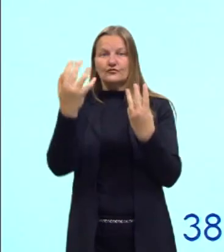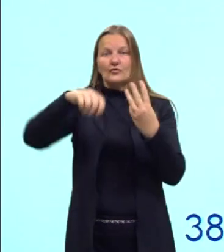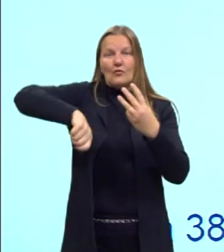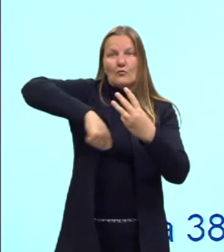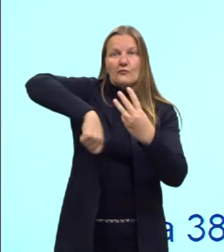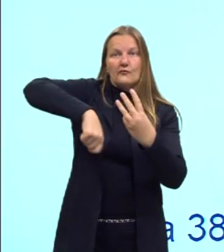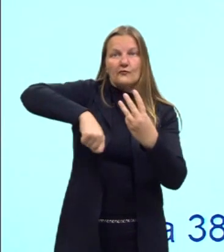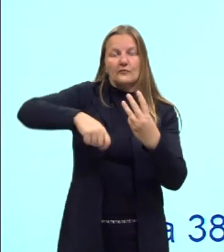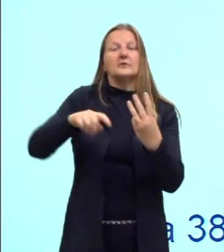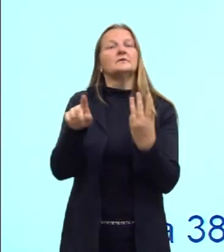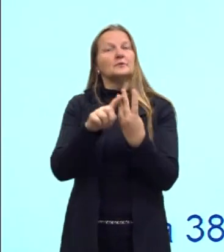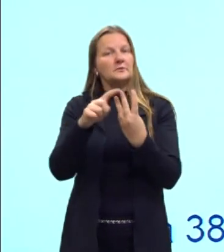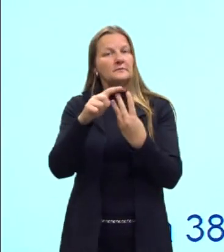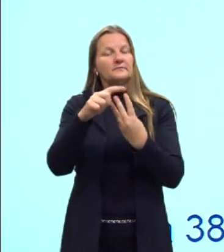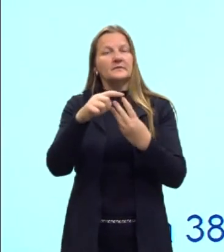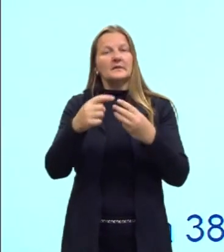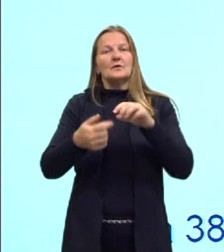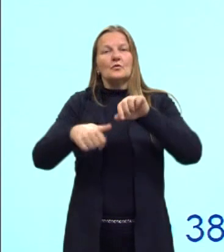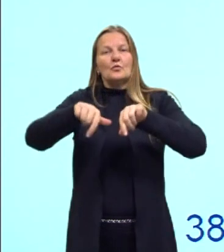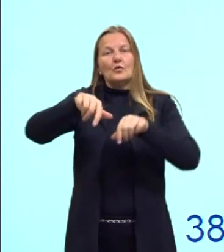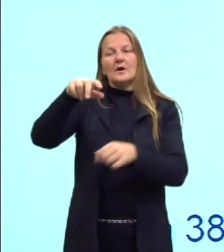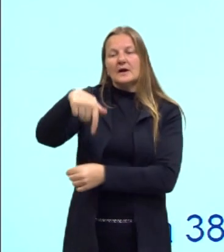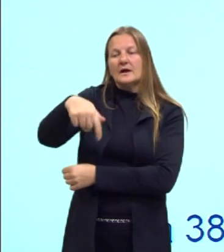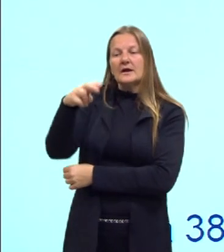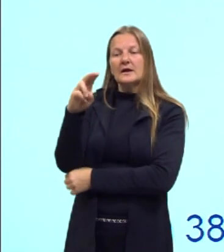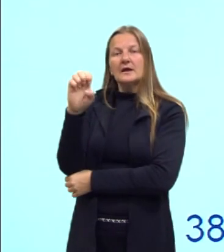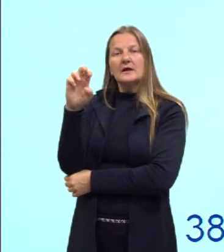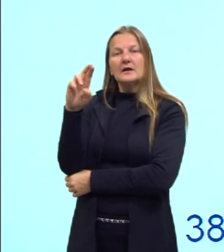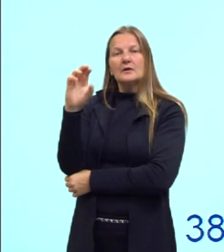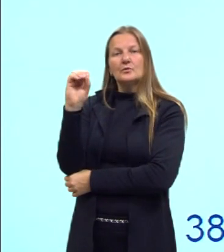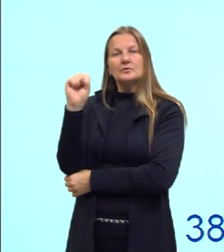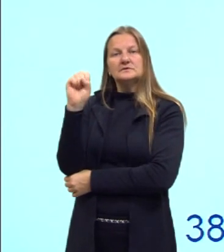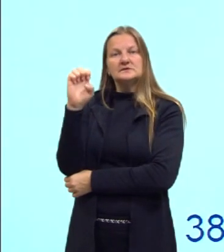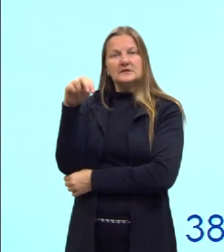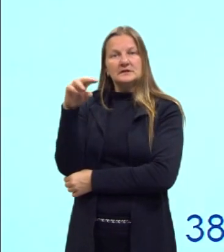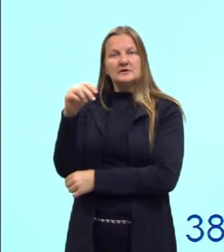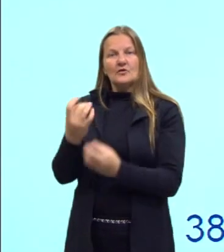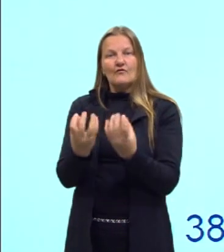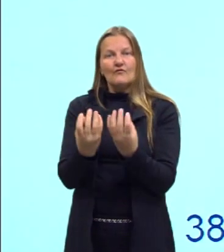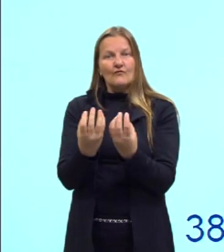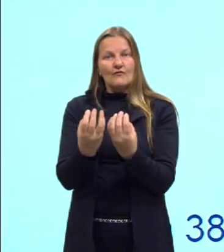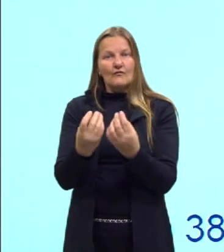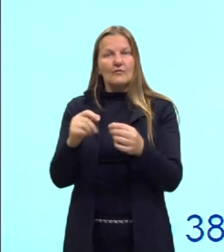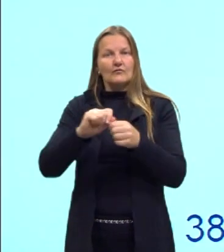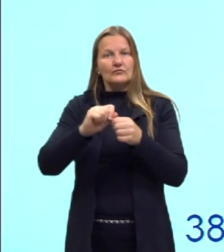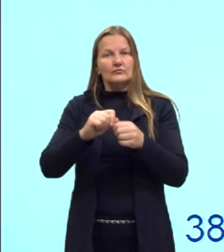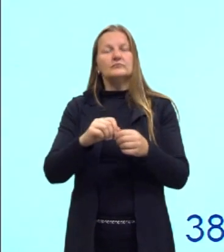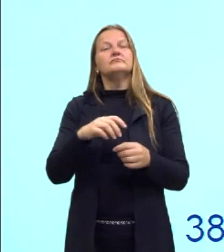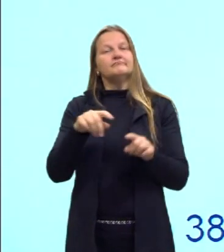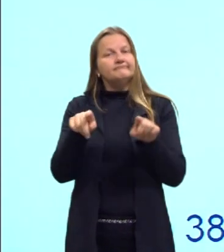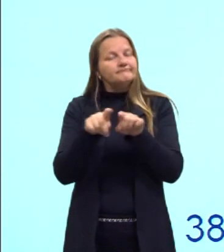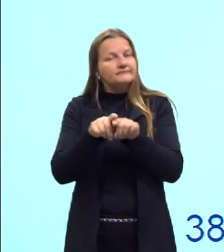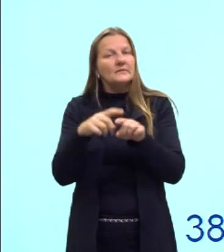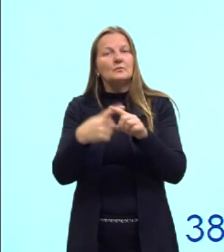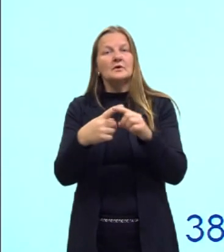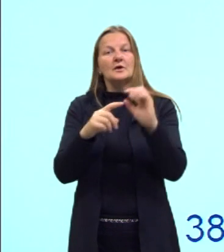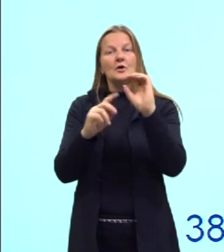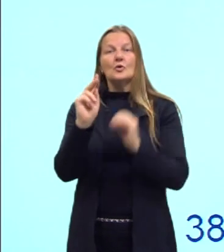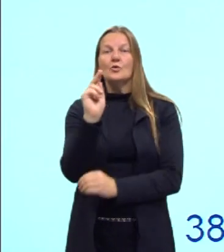de gases o querosene Por quê Por quê que é uma mistura de hidrogénio porque o